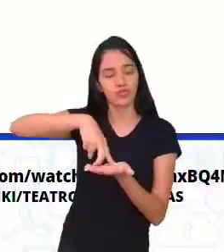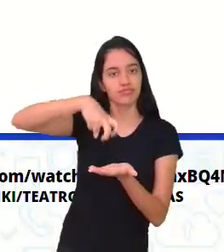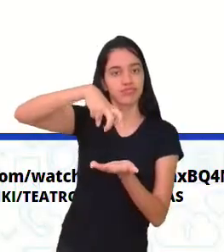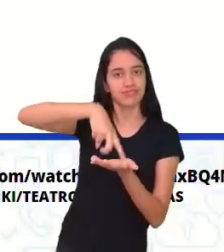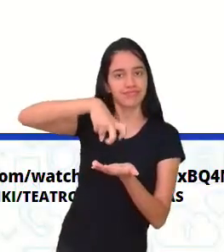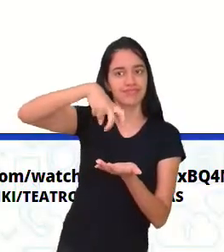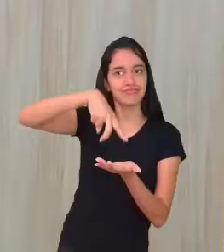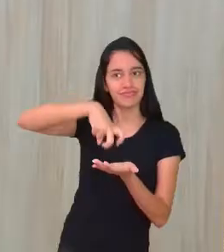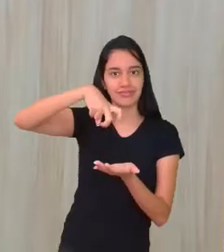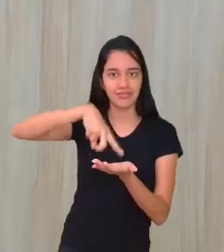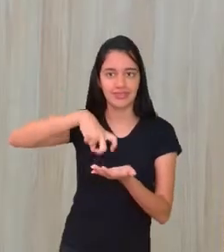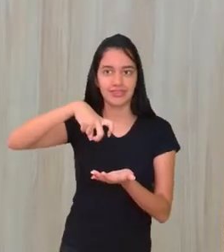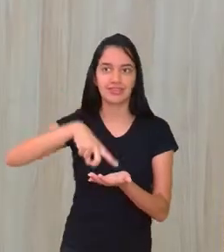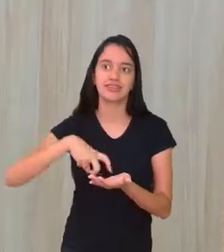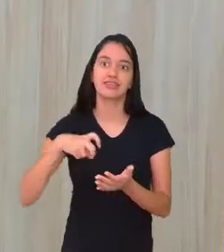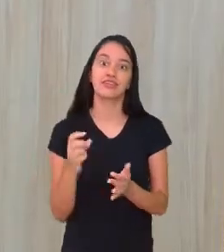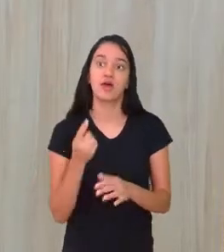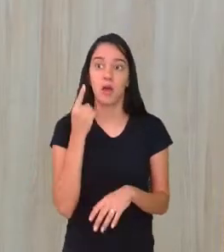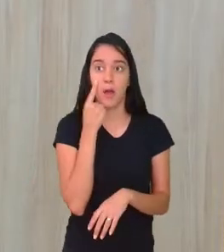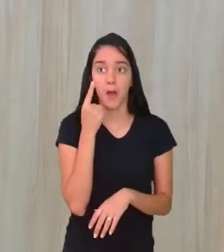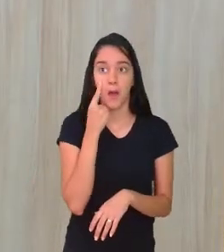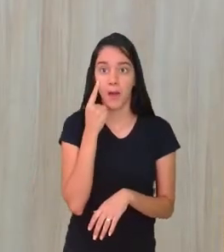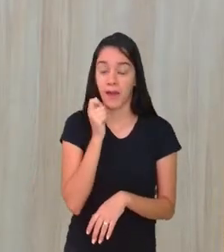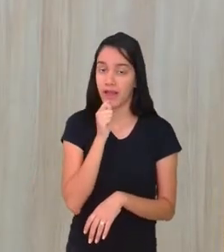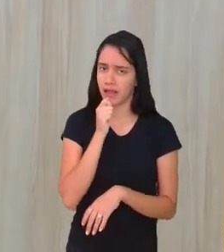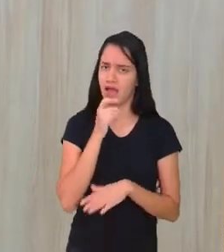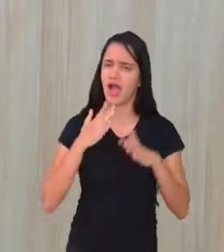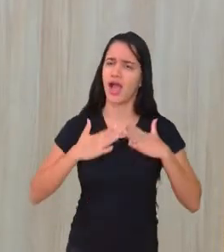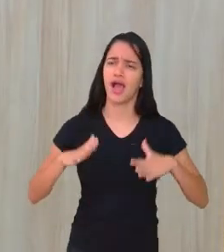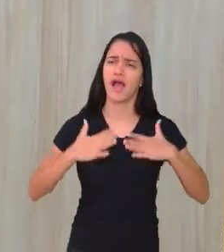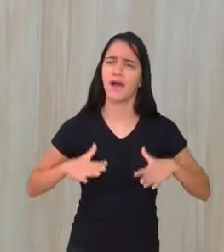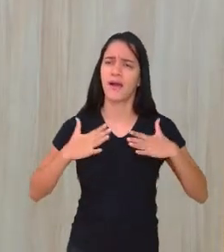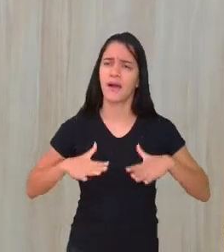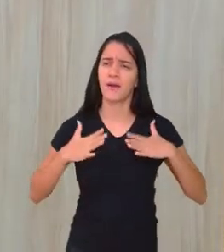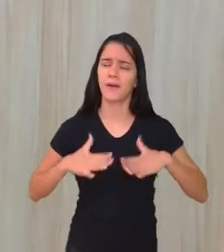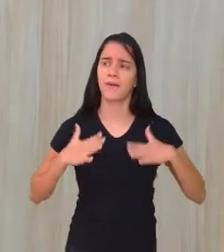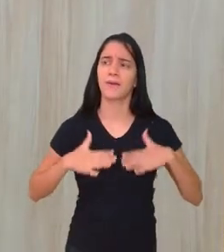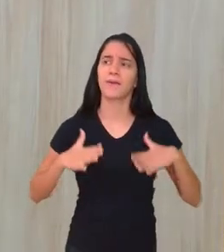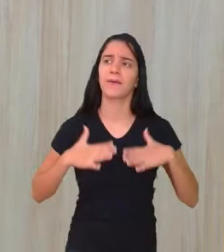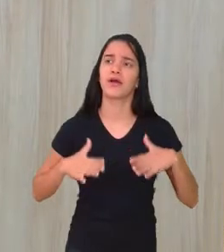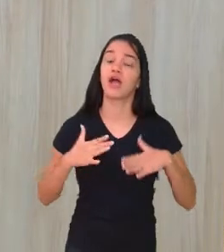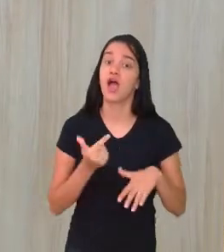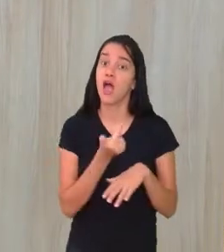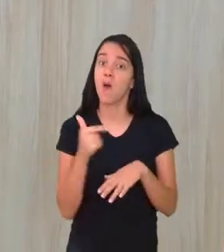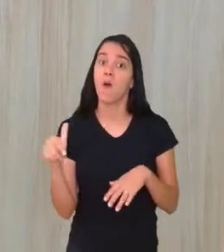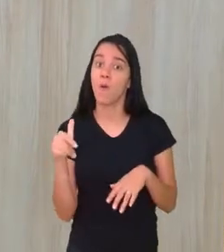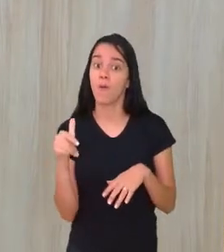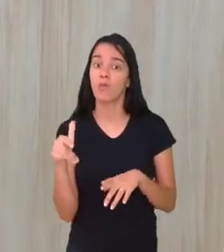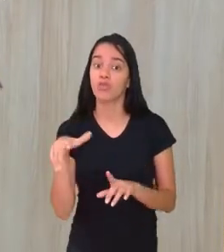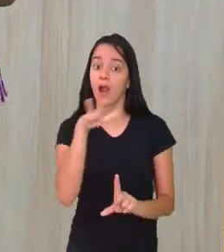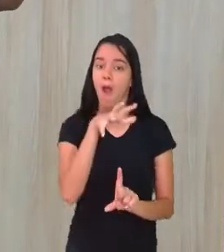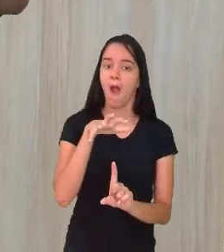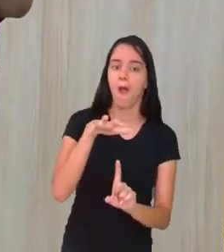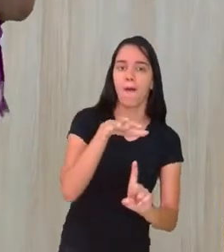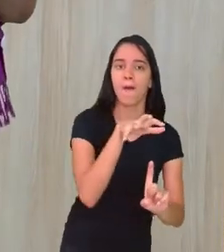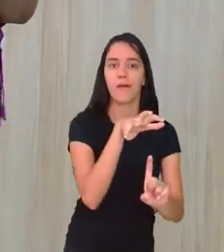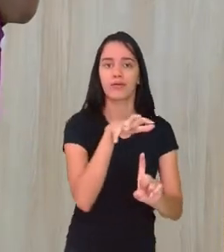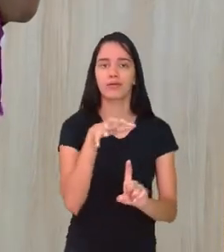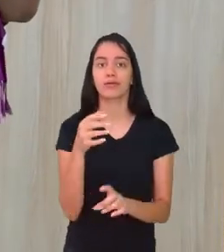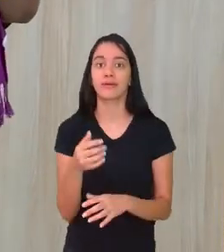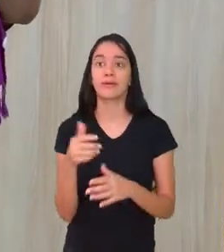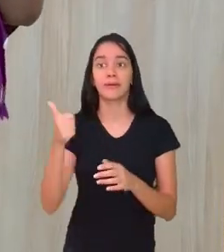manipulação, ela é... Ah, ainda não, calma. A próxima, essa é outra manipulação. Vou falar primeiro